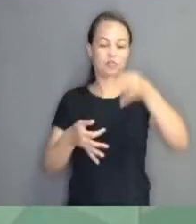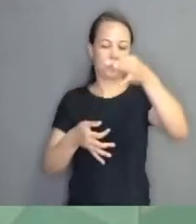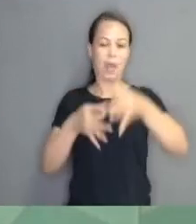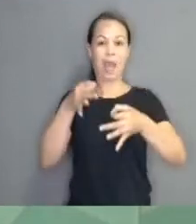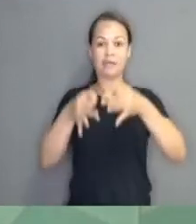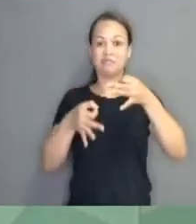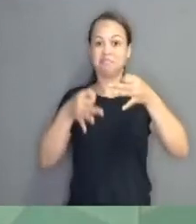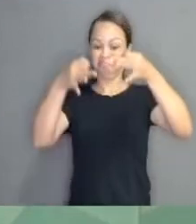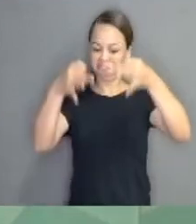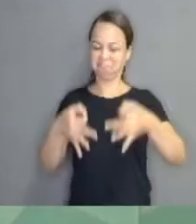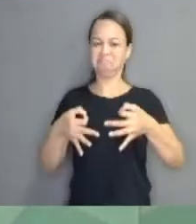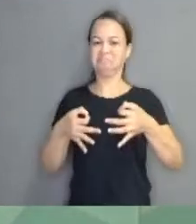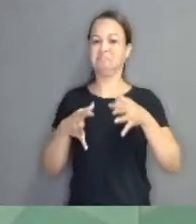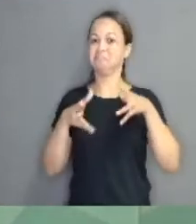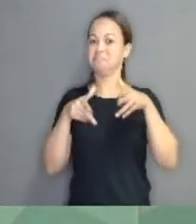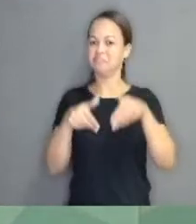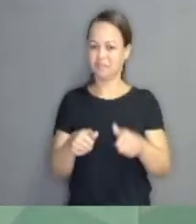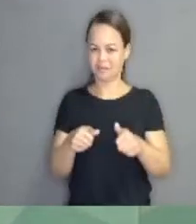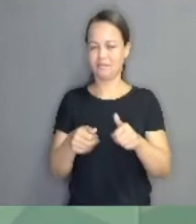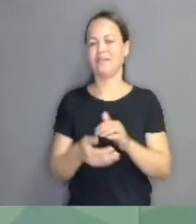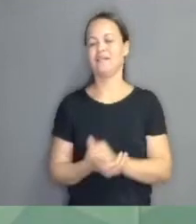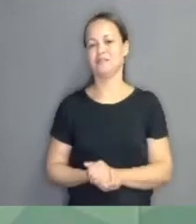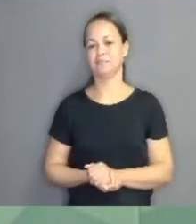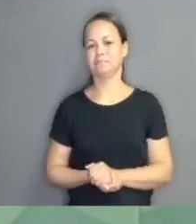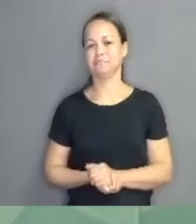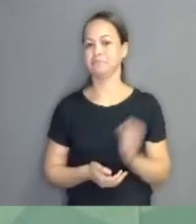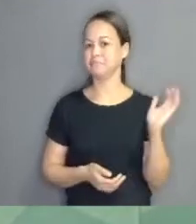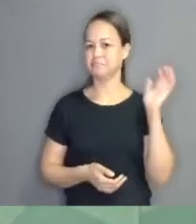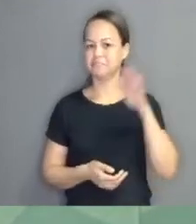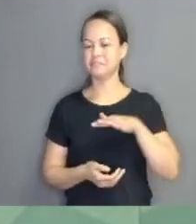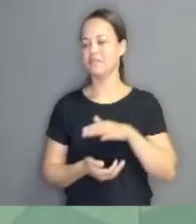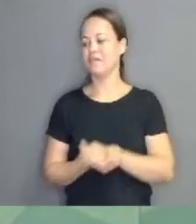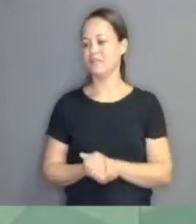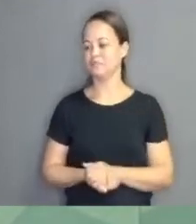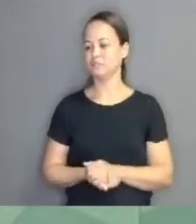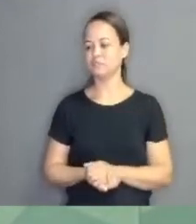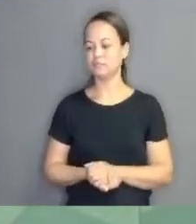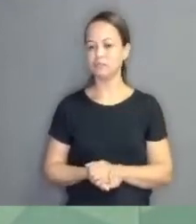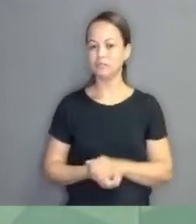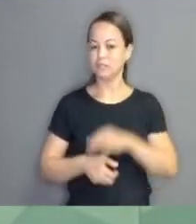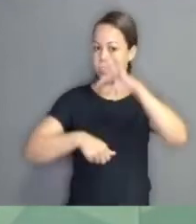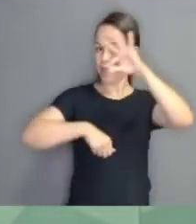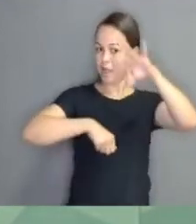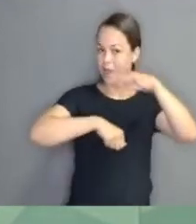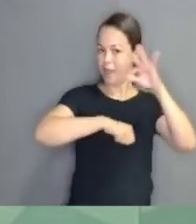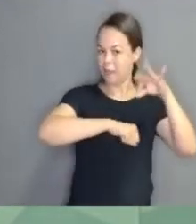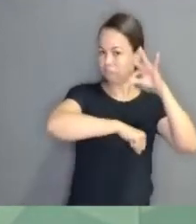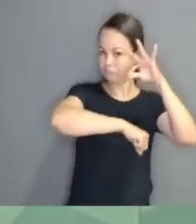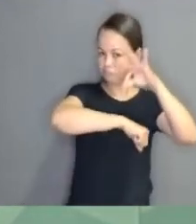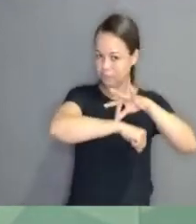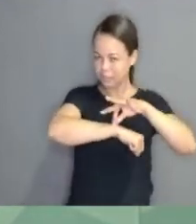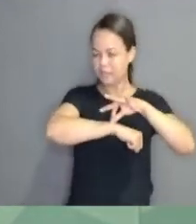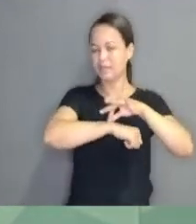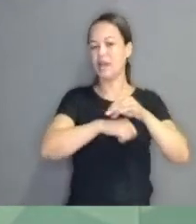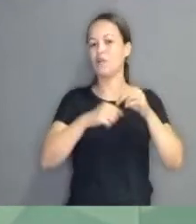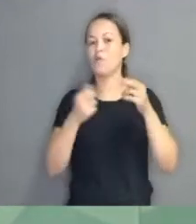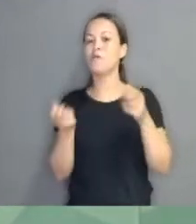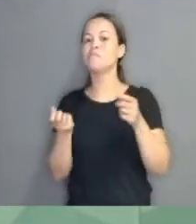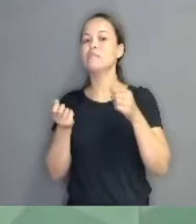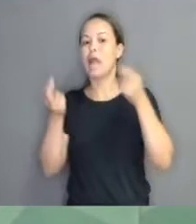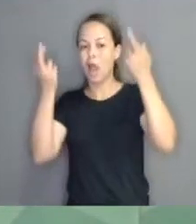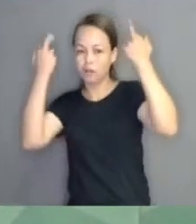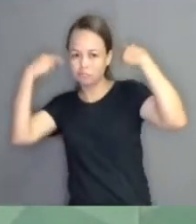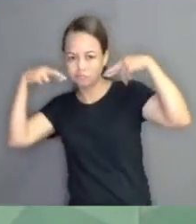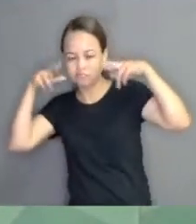acertando todas vamos lá agora é abelha rimou